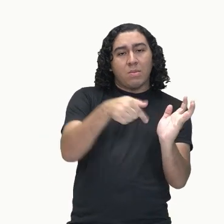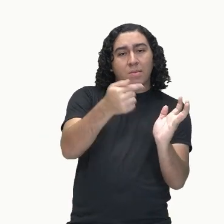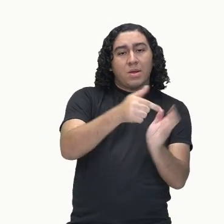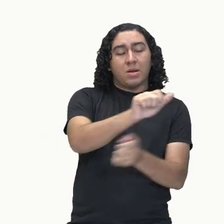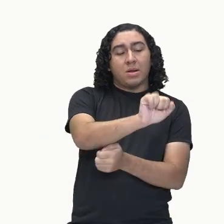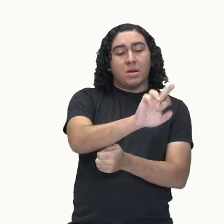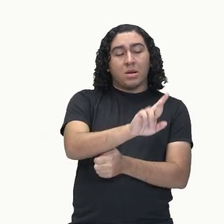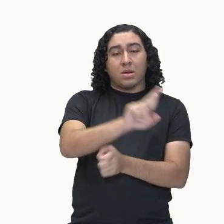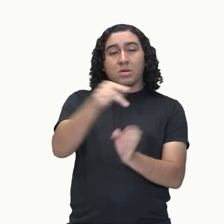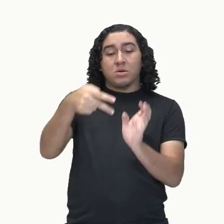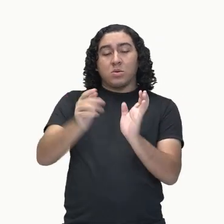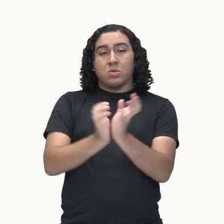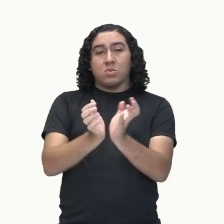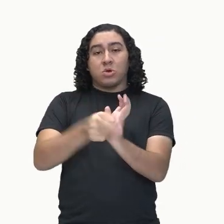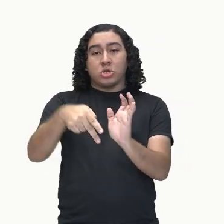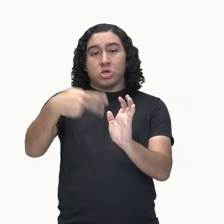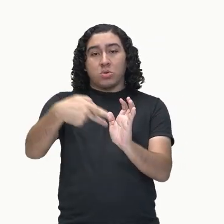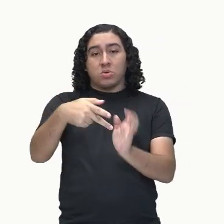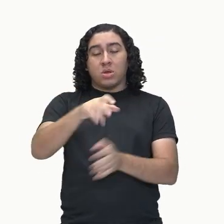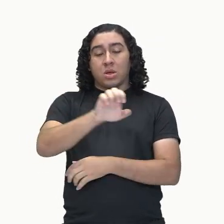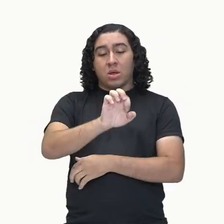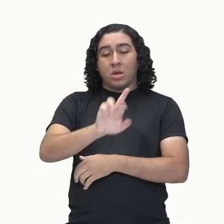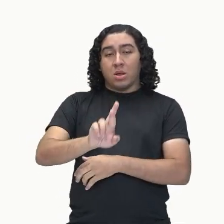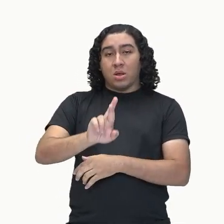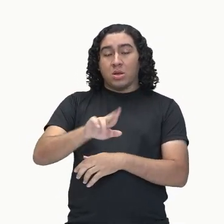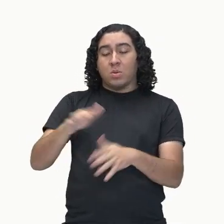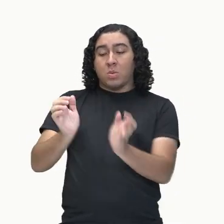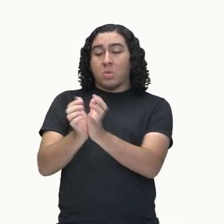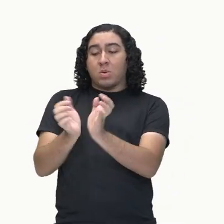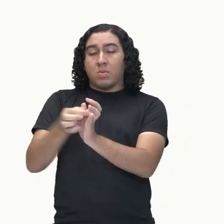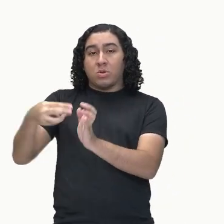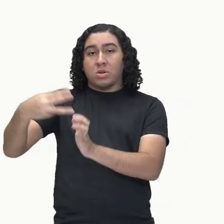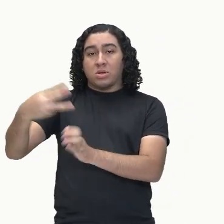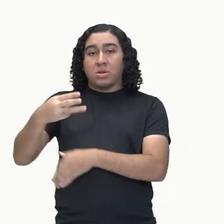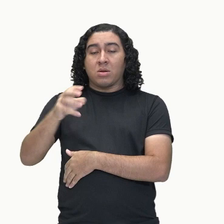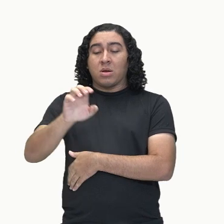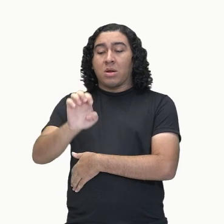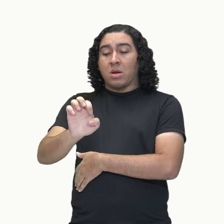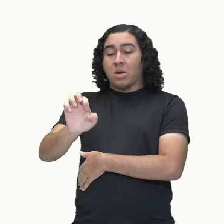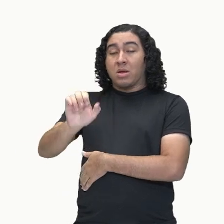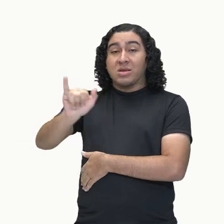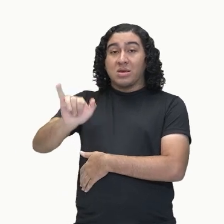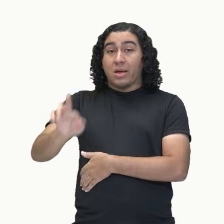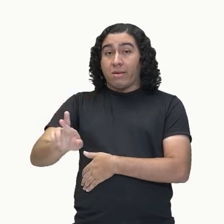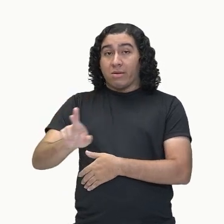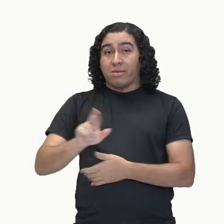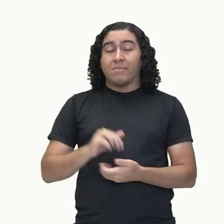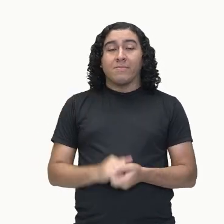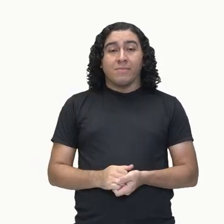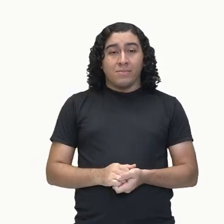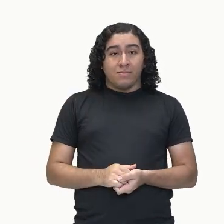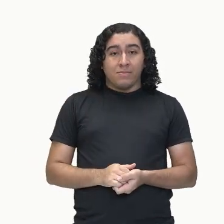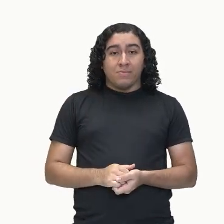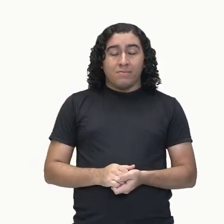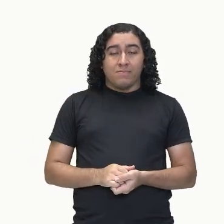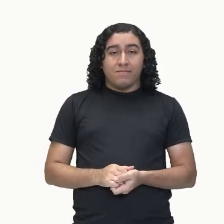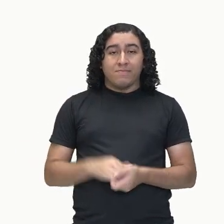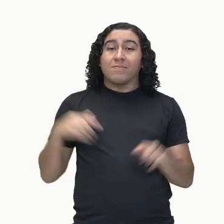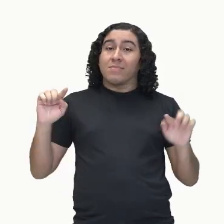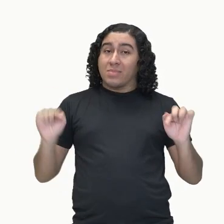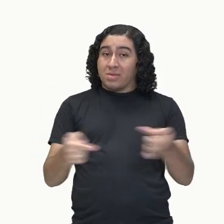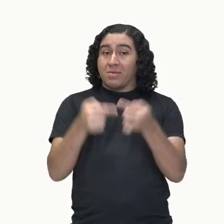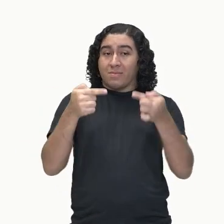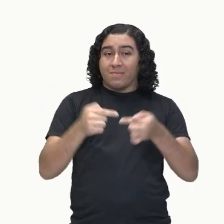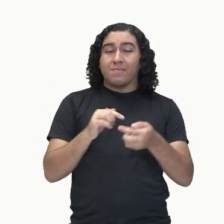os verbos da segunda conjugação e também os verbos da terceira conjugação estamos aqui para rever claro